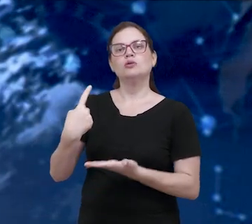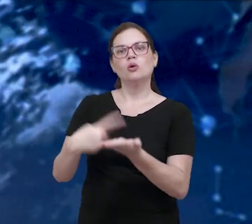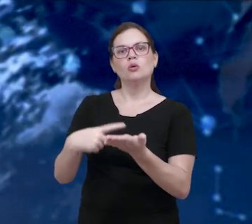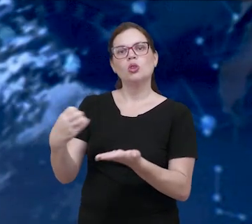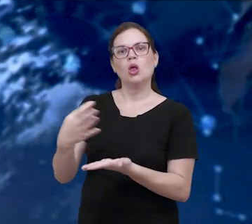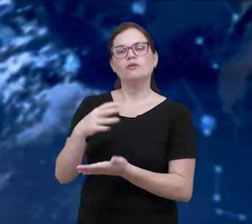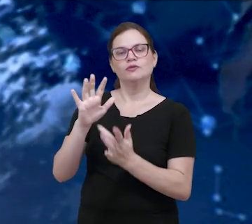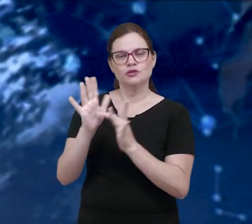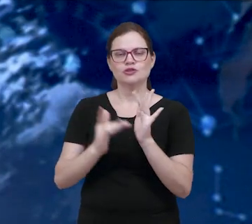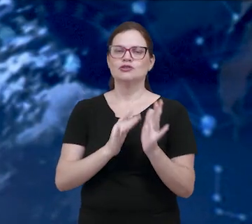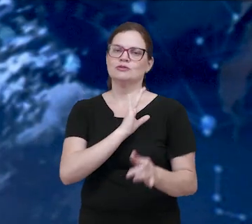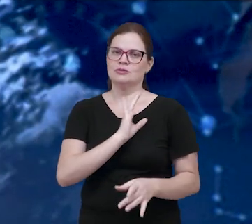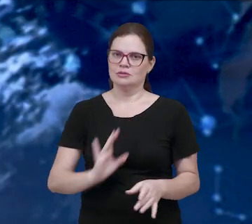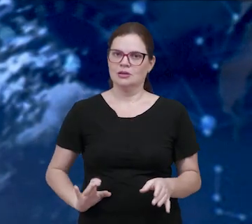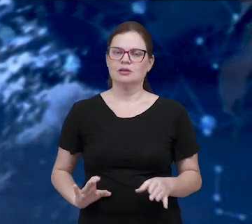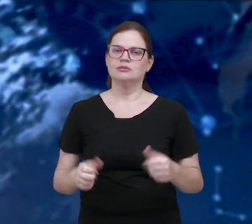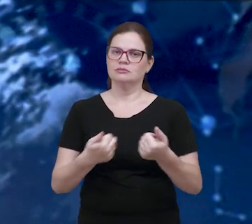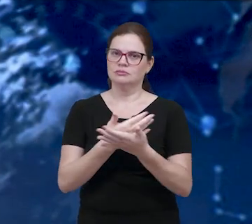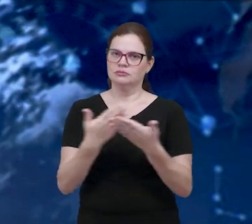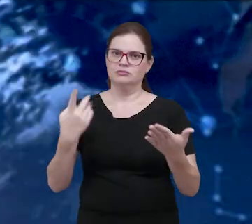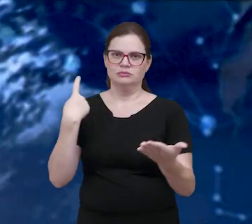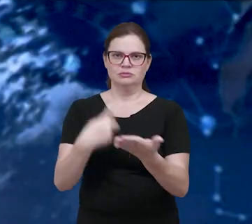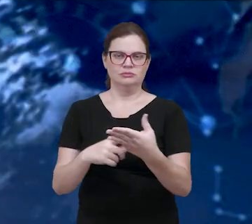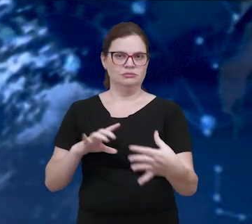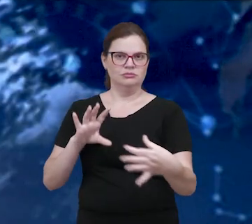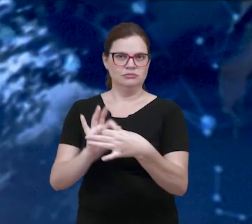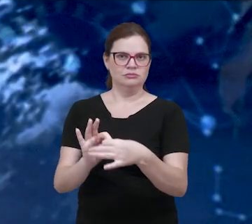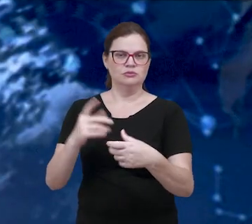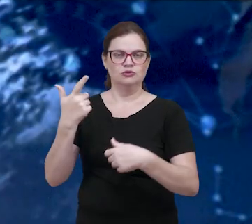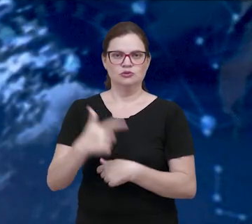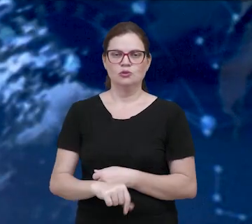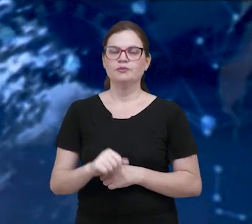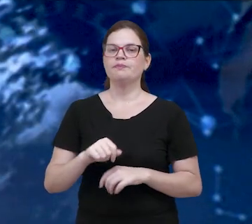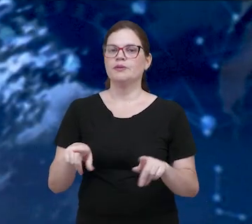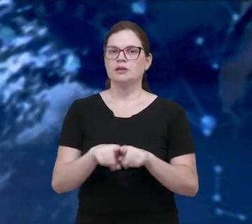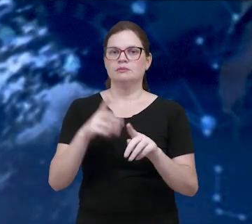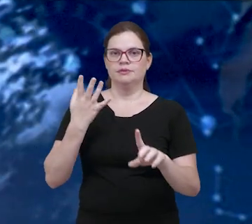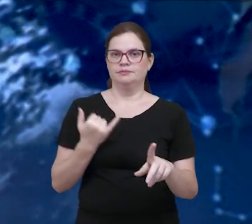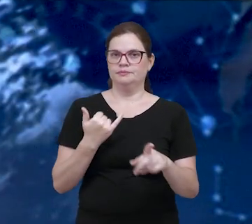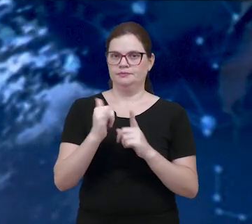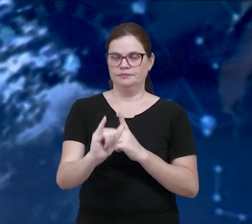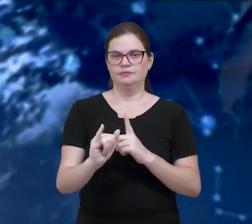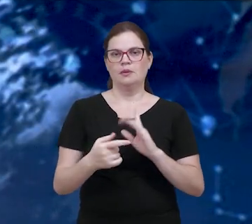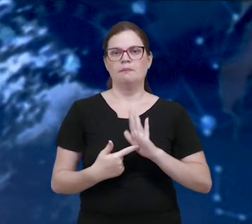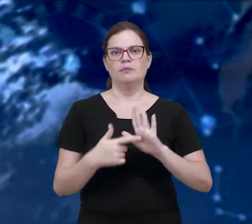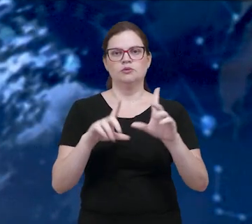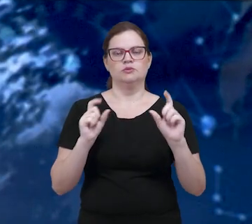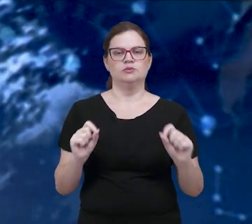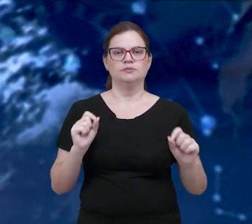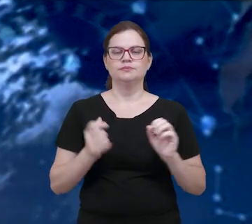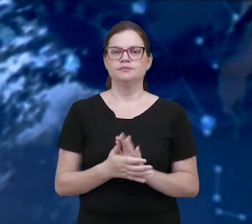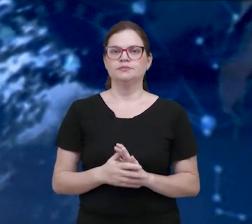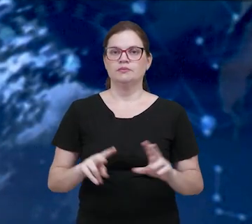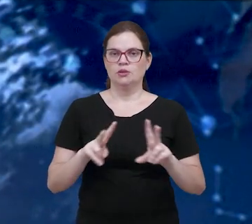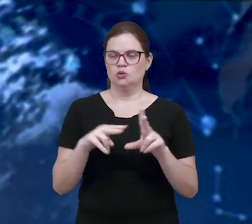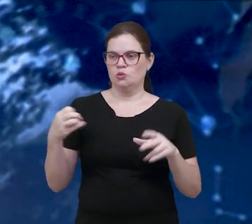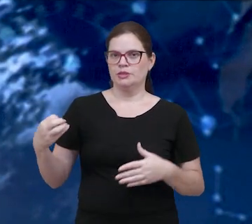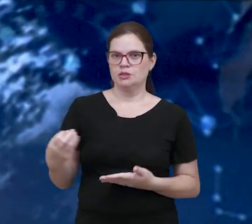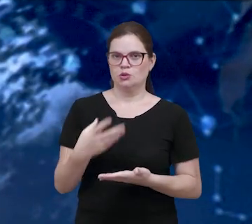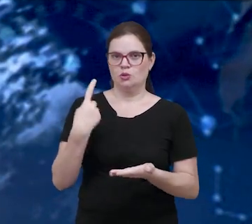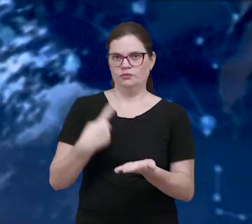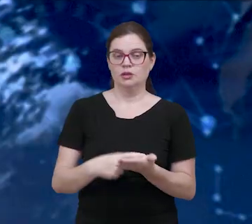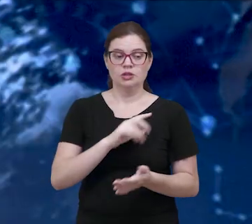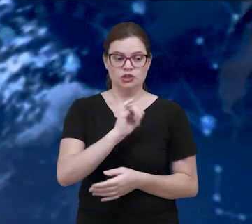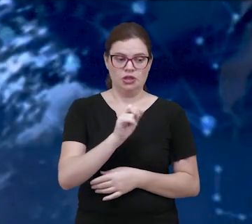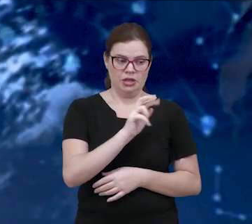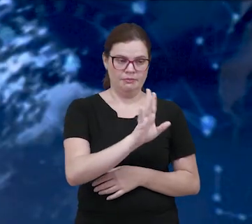Esse novo concerto Jesus veio trazer. E a palavra profética, a palavra previa a chegada desse novo concerto, já em